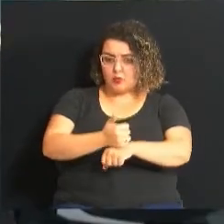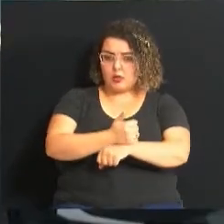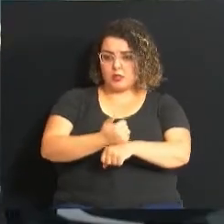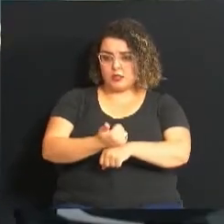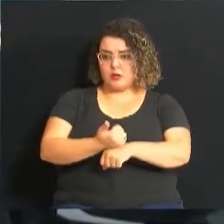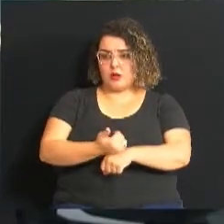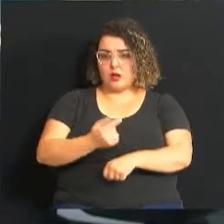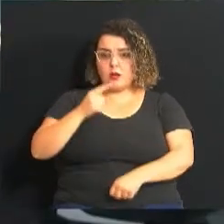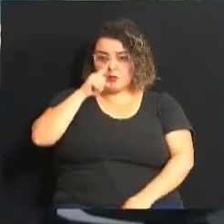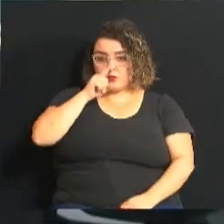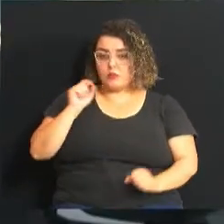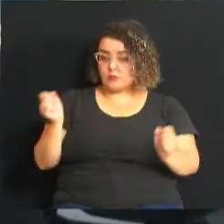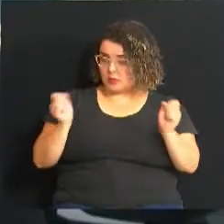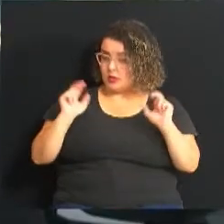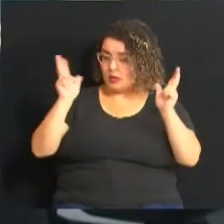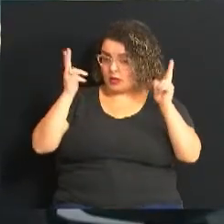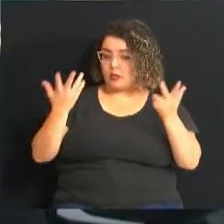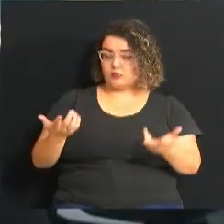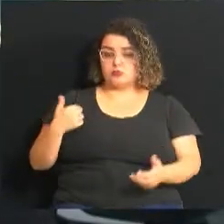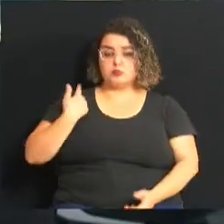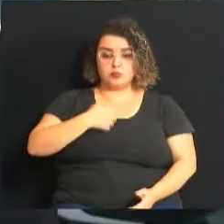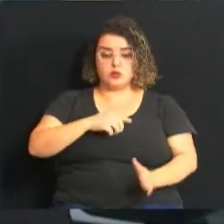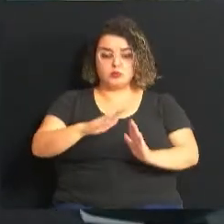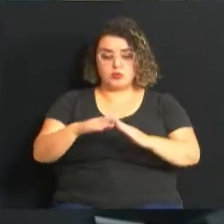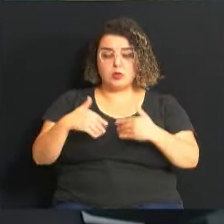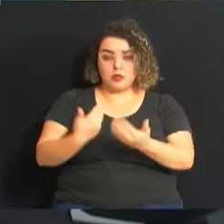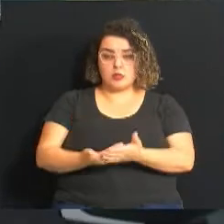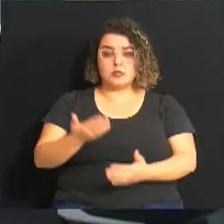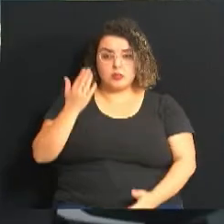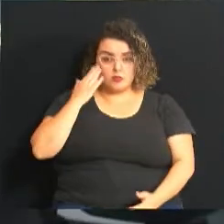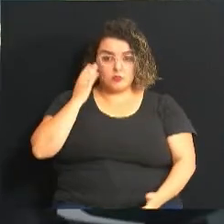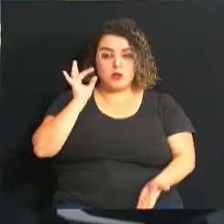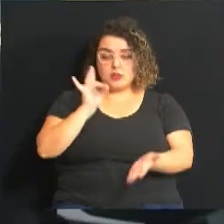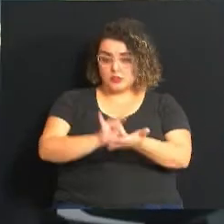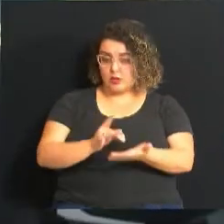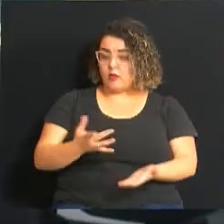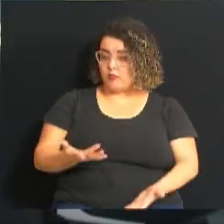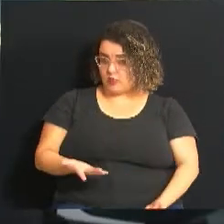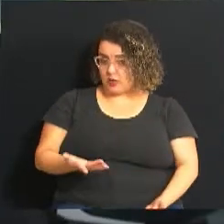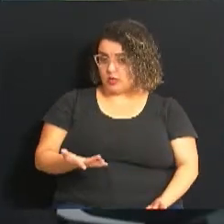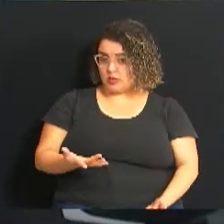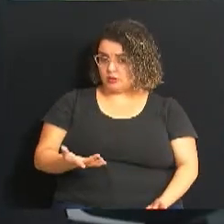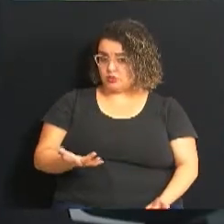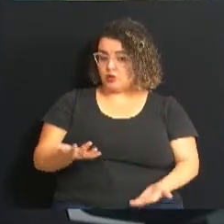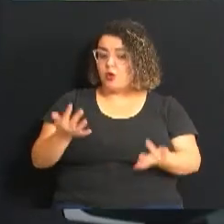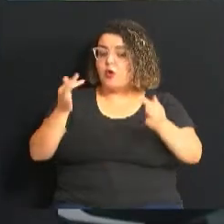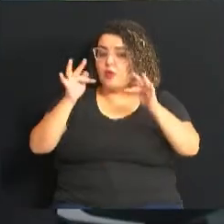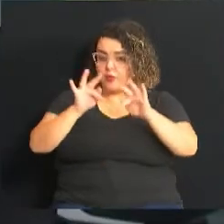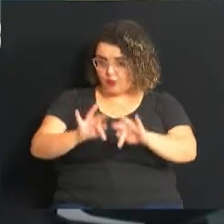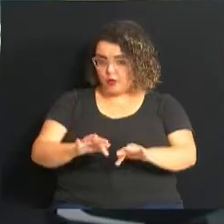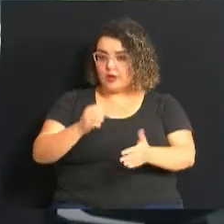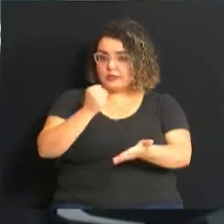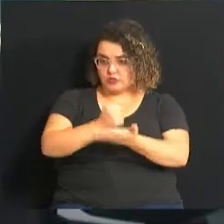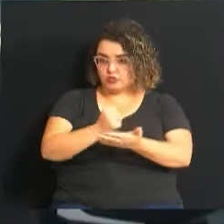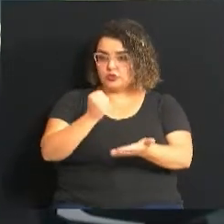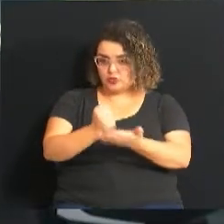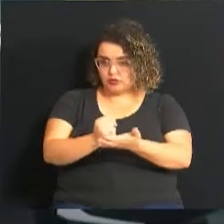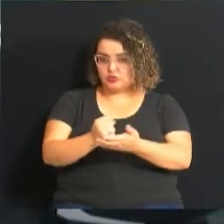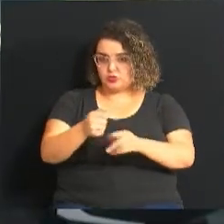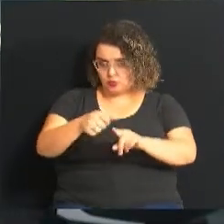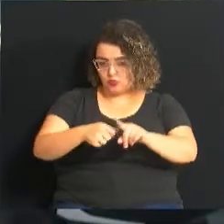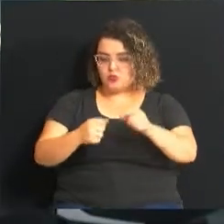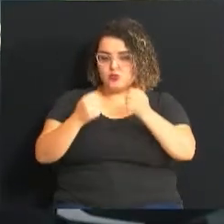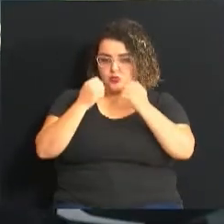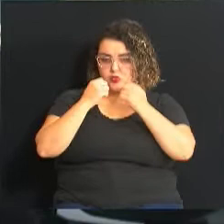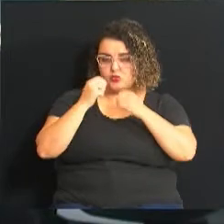com esse alerta. Então nosso requerimento é no sentido de saber se realmente o fim de um contrato que está se